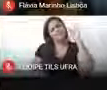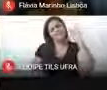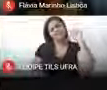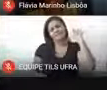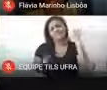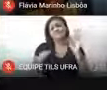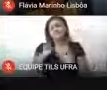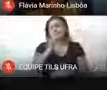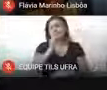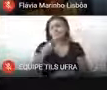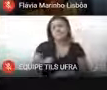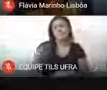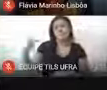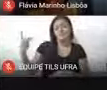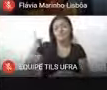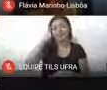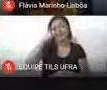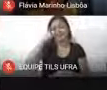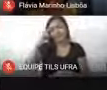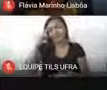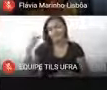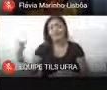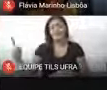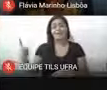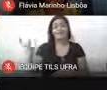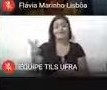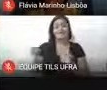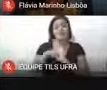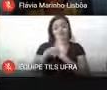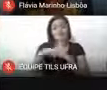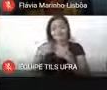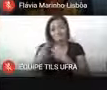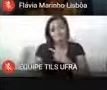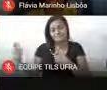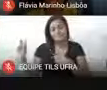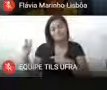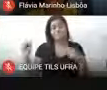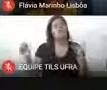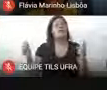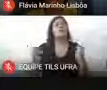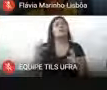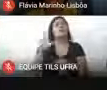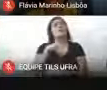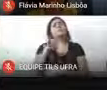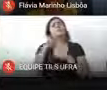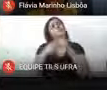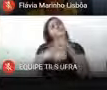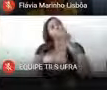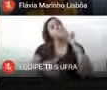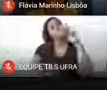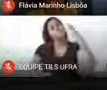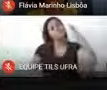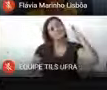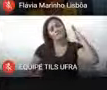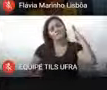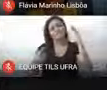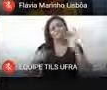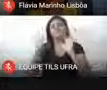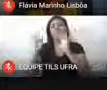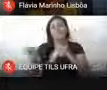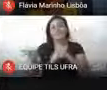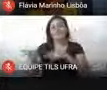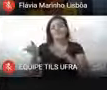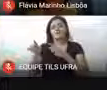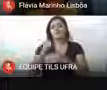o cotidiano dela, da sua comunidade, né? E ao final da entrevista, me marcou muito, até fiquei emocionado